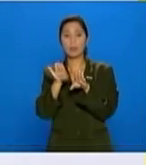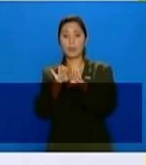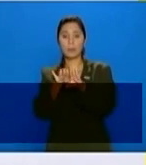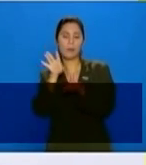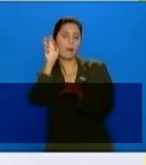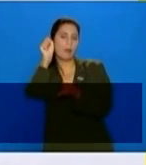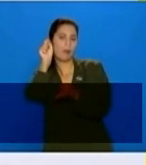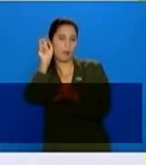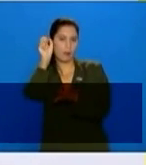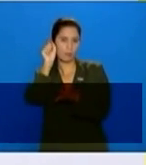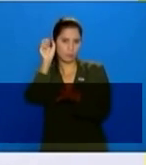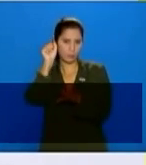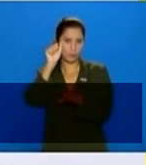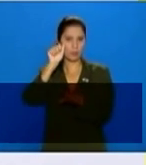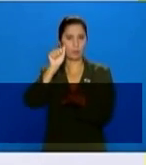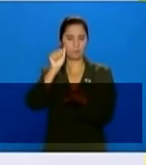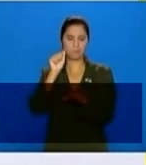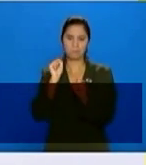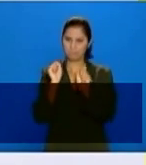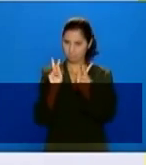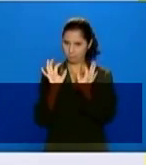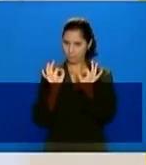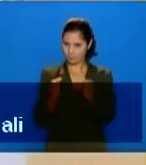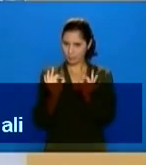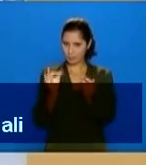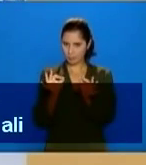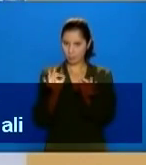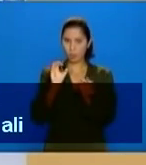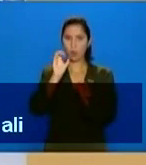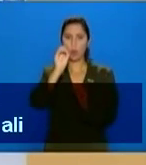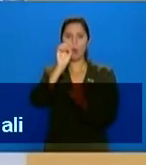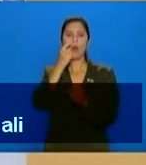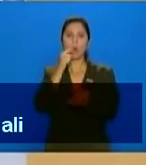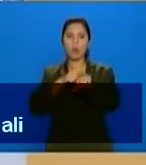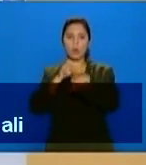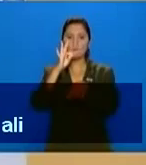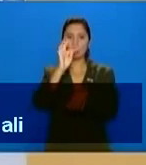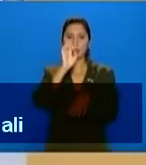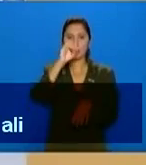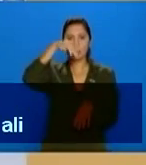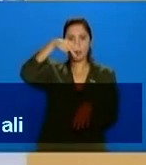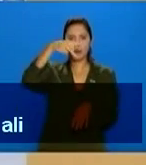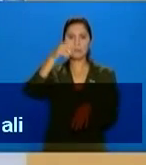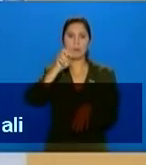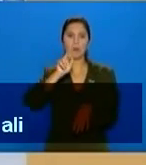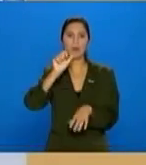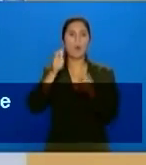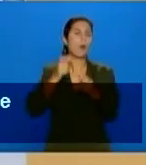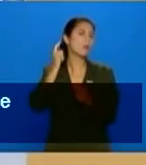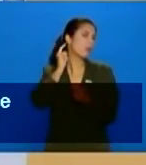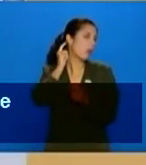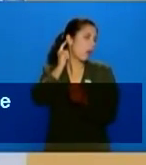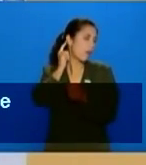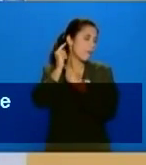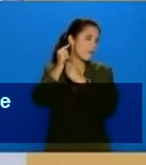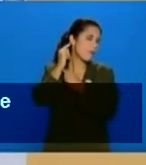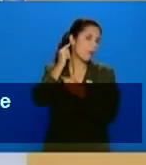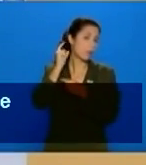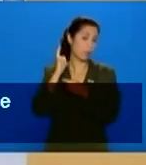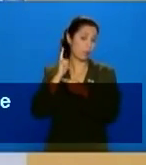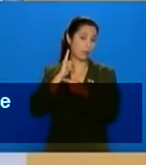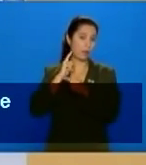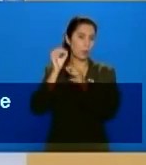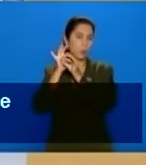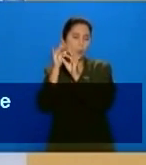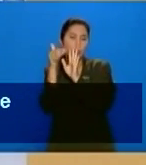sentido da audição, um dos 5 sentidos, certo? O osso temporal é esse que vem aqui no fundo da nossa orelha, e ali que se